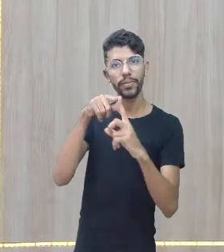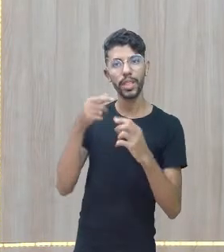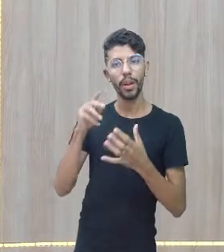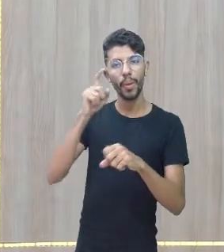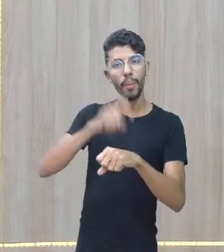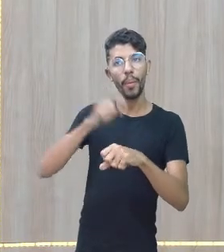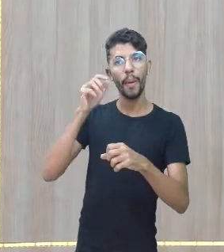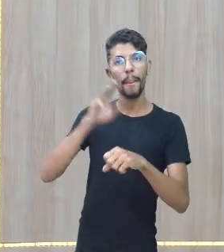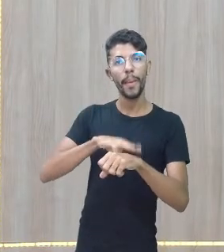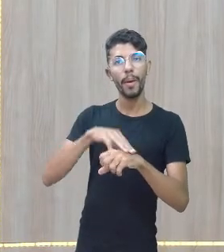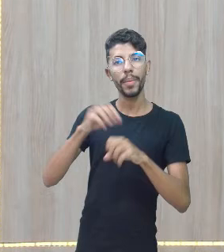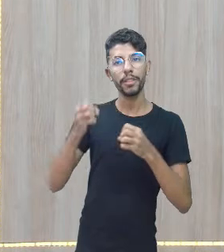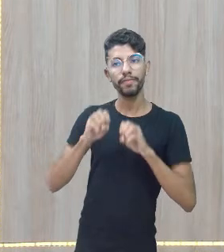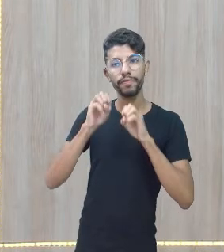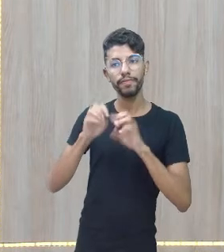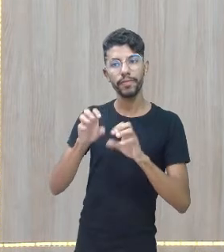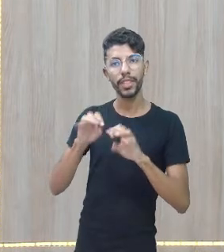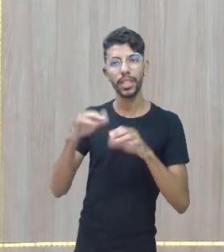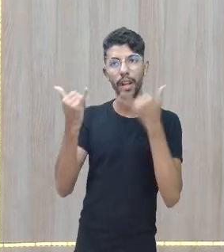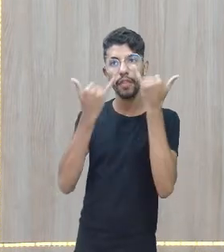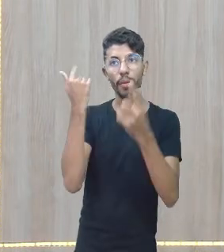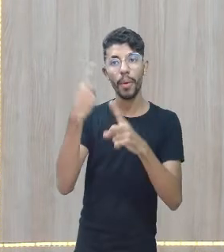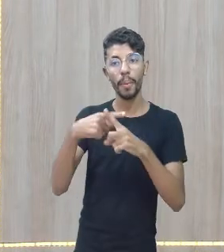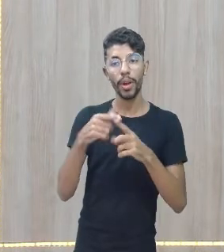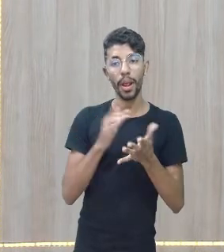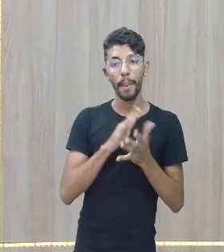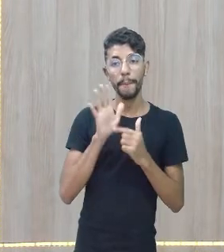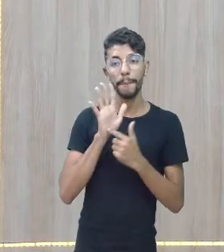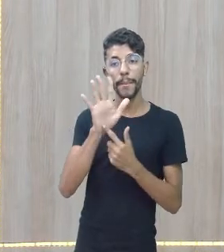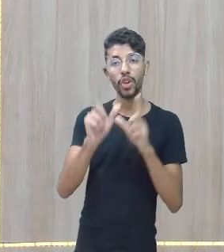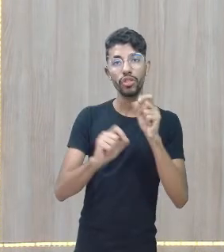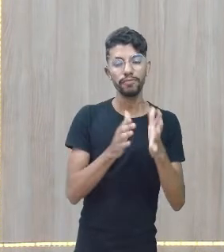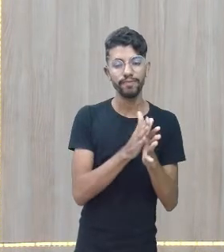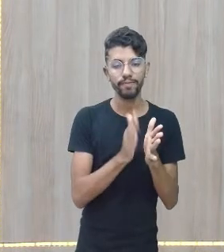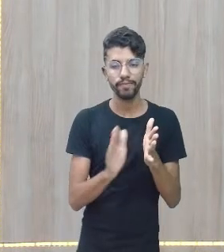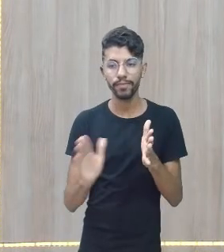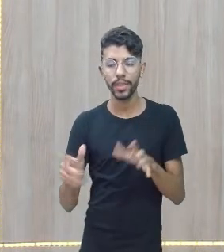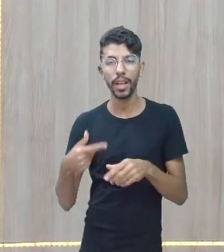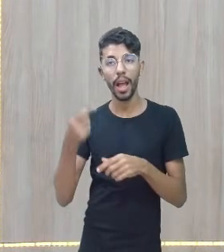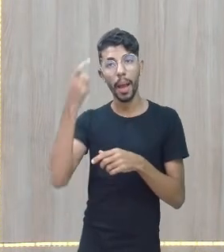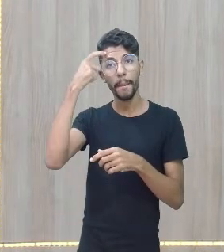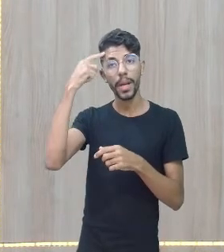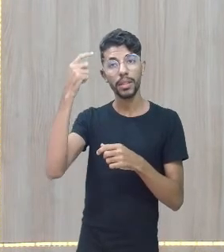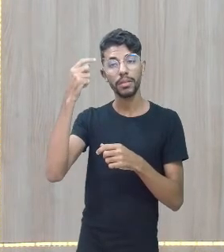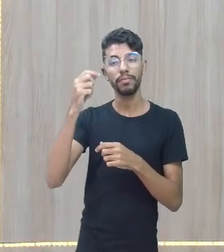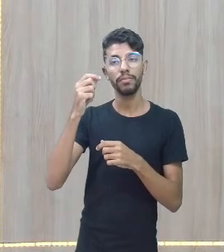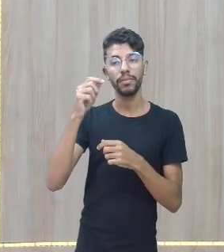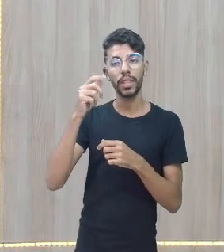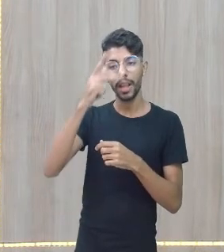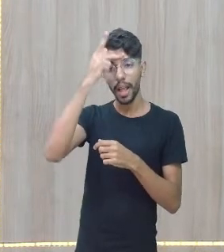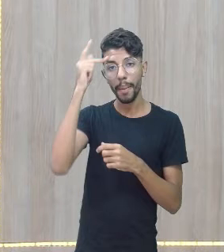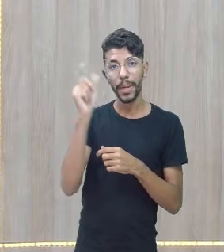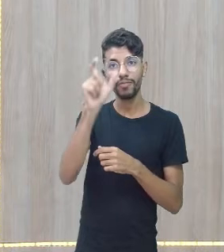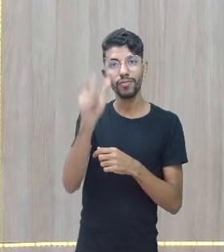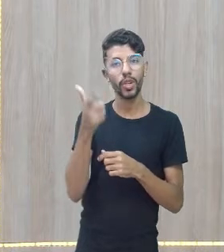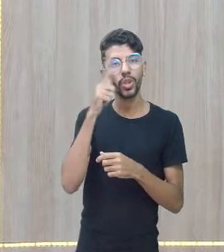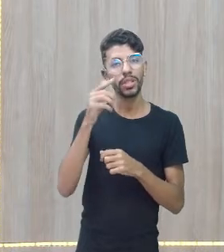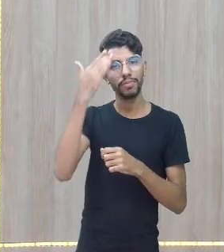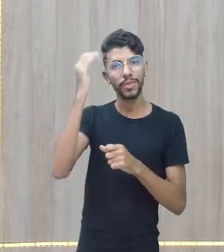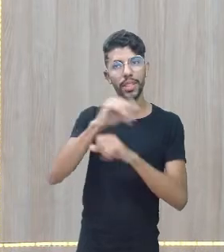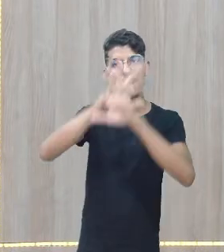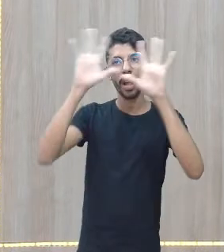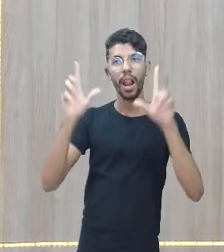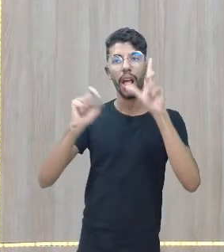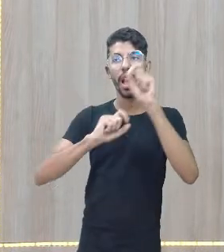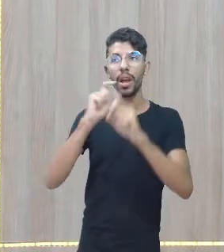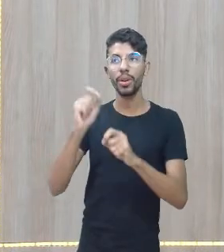é ele que vai dar o passo a passo na hora de fazer com que a pessoa entenda o que está sendo construído e que ela consiga reproduzir através do que